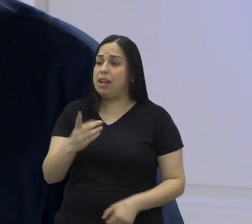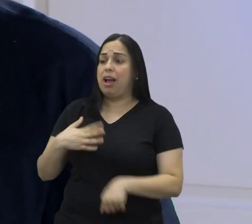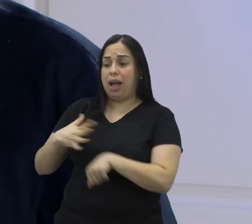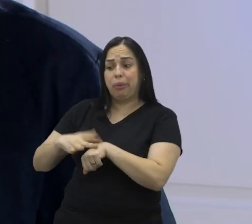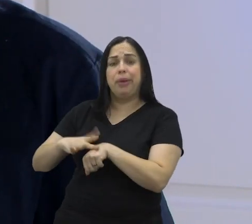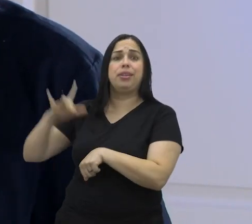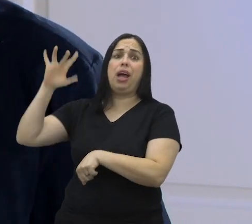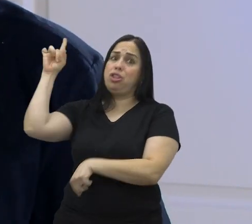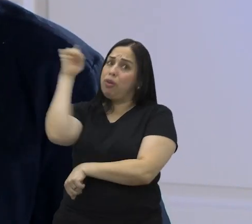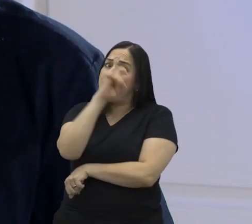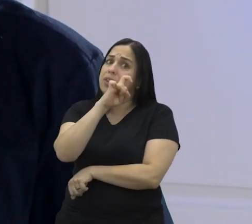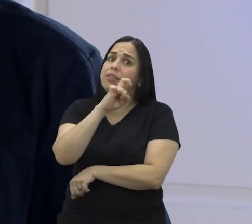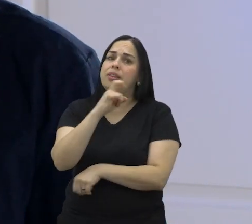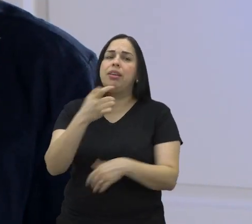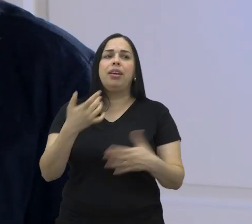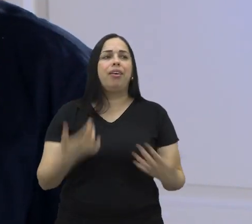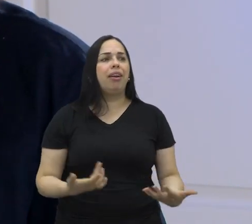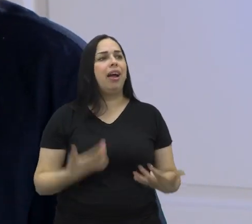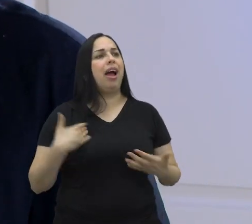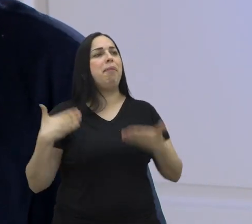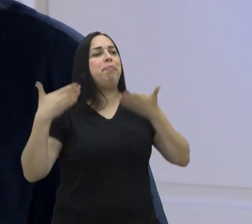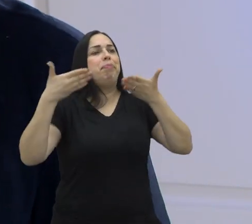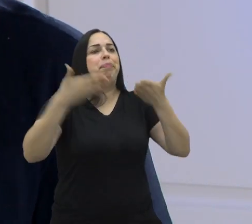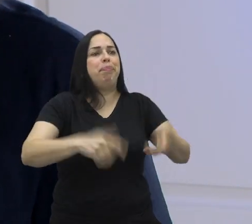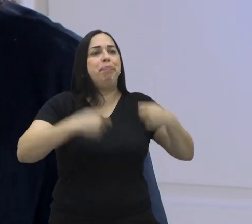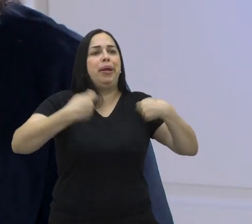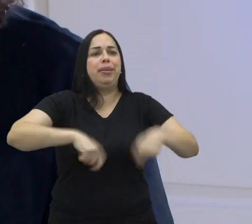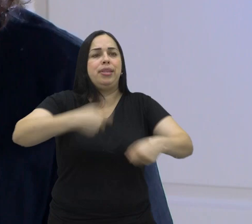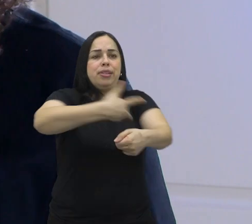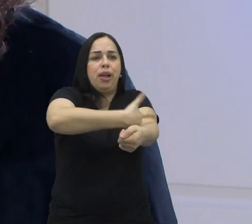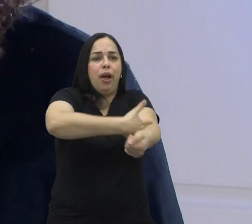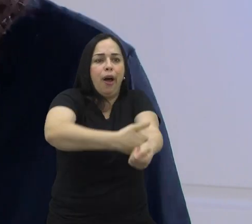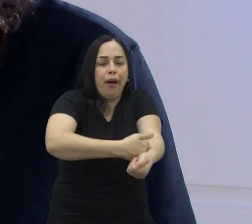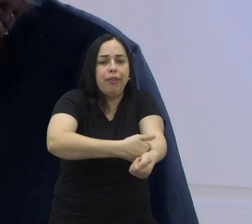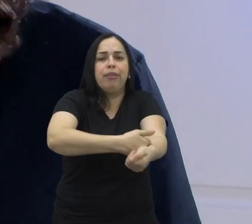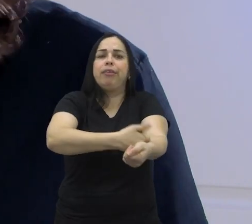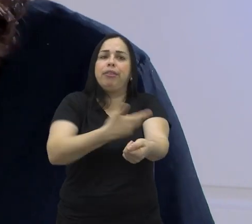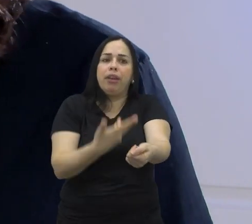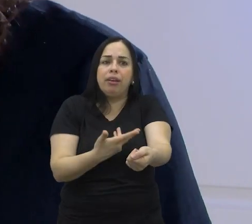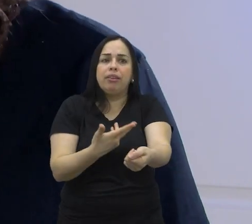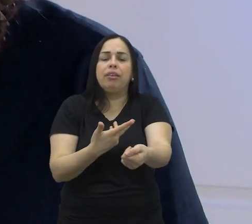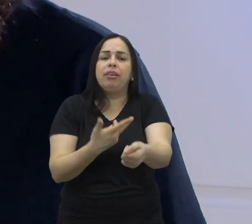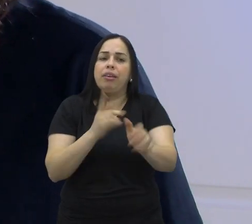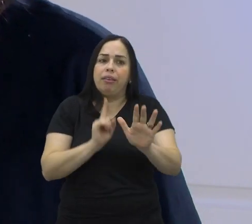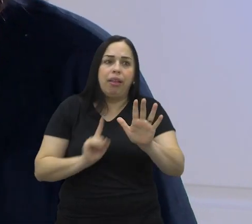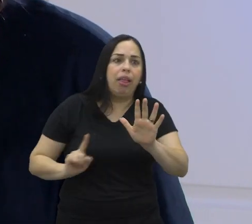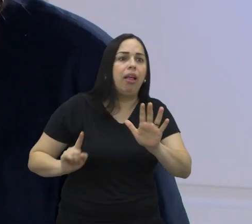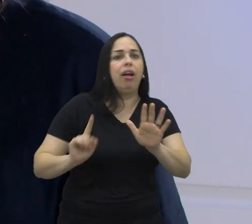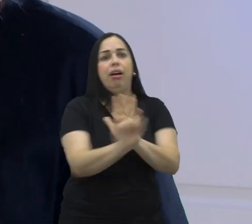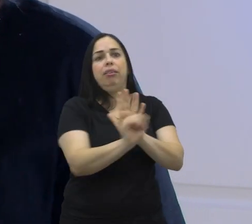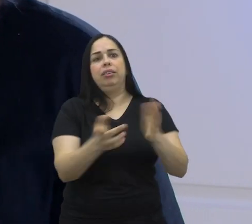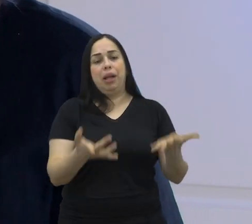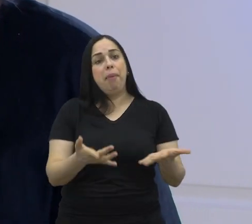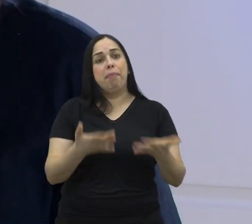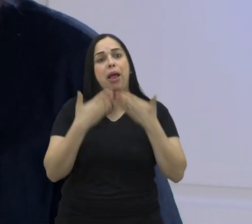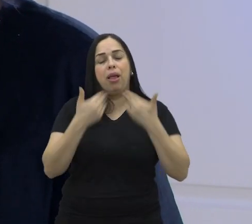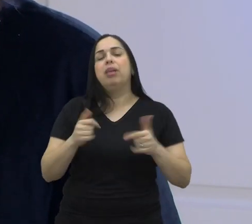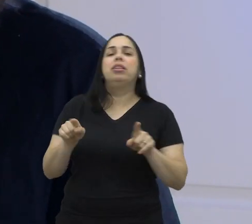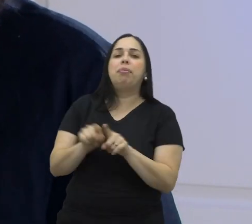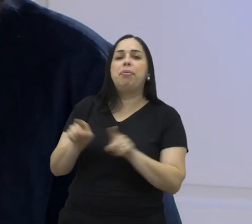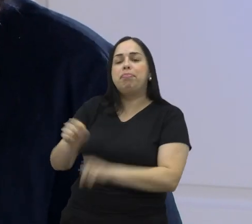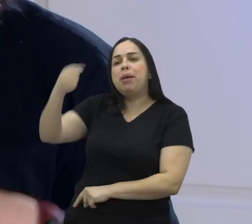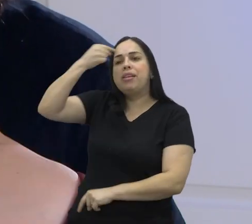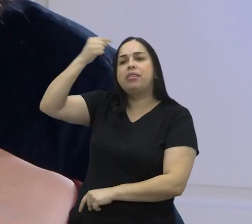a gente tem que conviver com isso, pensar que a gente tem uma parte do nosso corpo que não funciona. Então, a